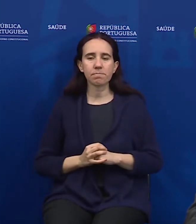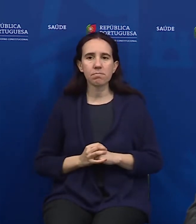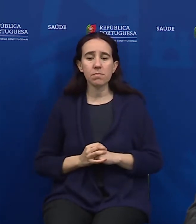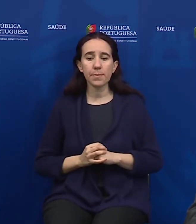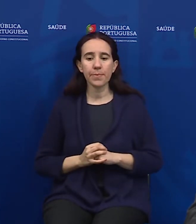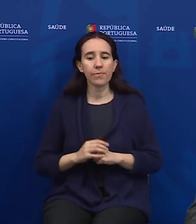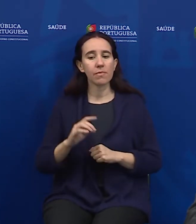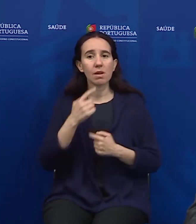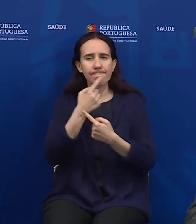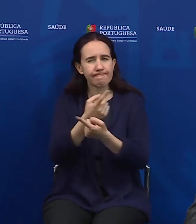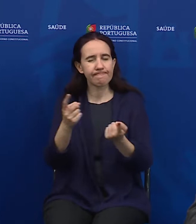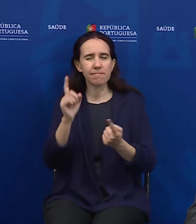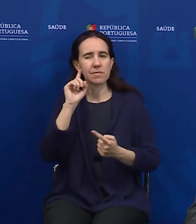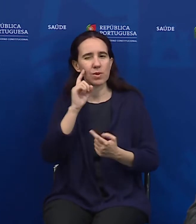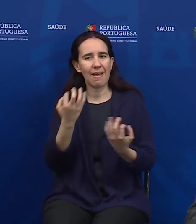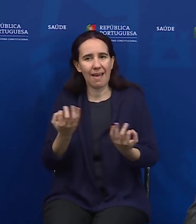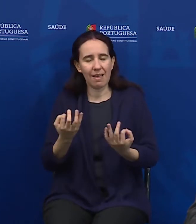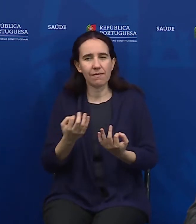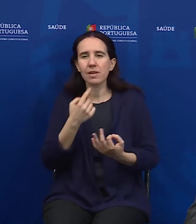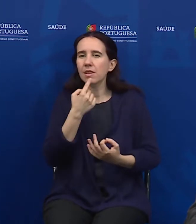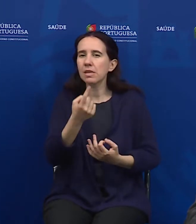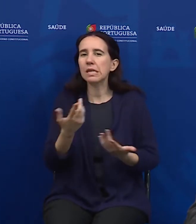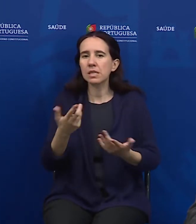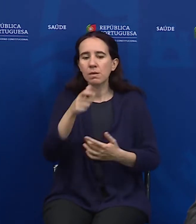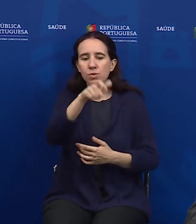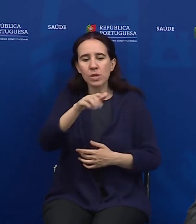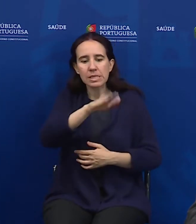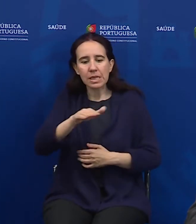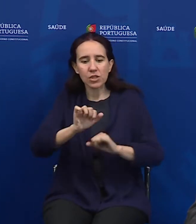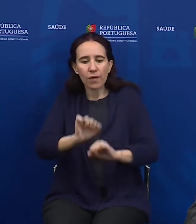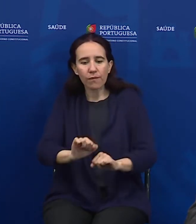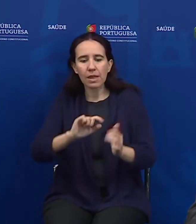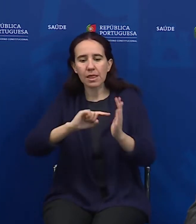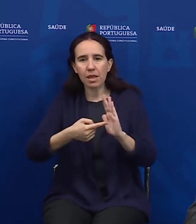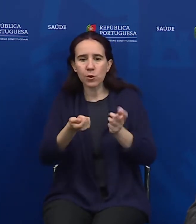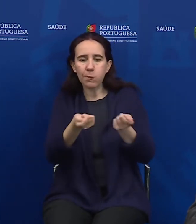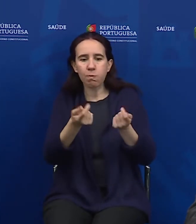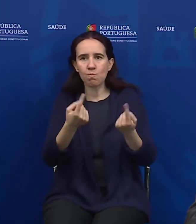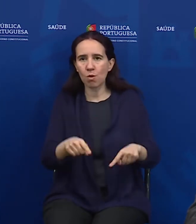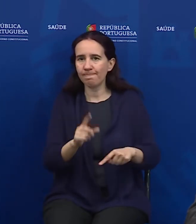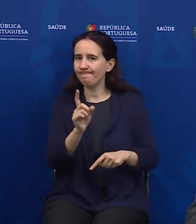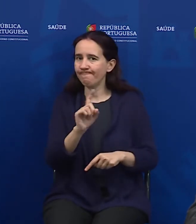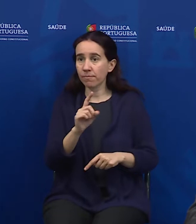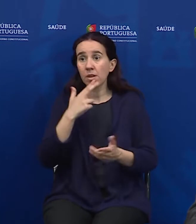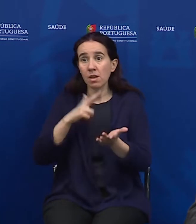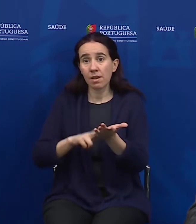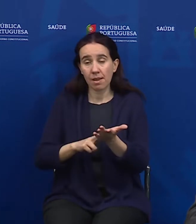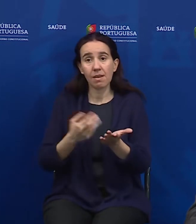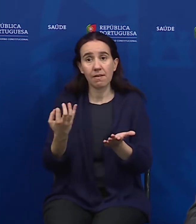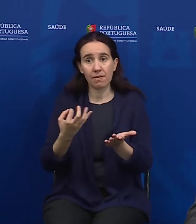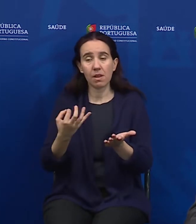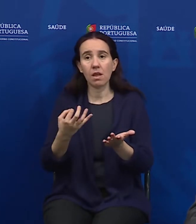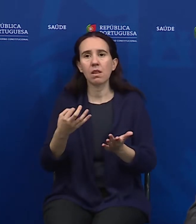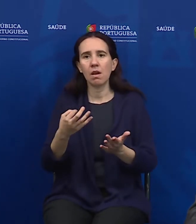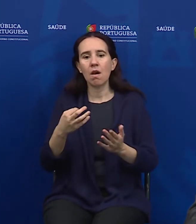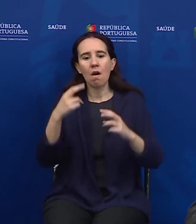É importante, porém, dizer que os nossos cientistas não se limitam a fazer testes. É verdade que ainda não